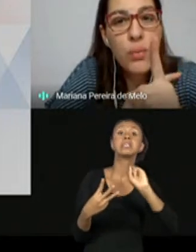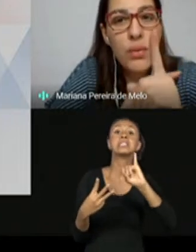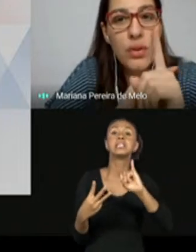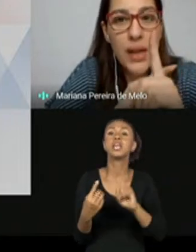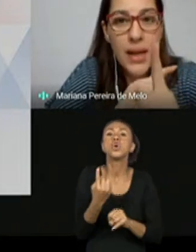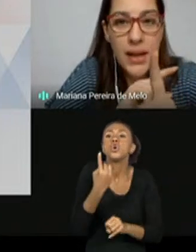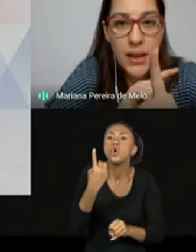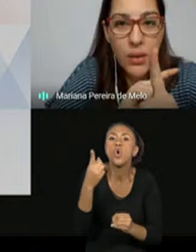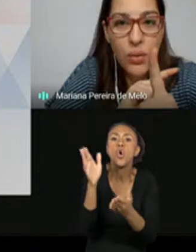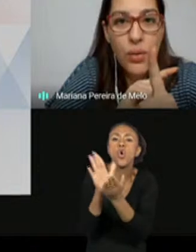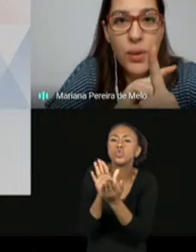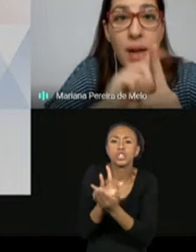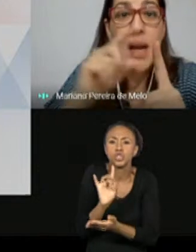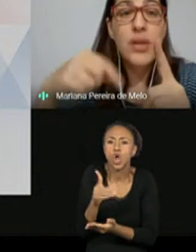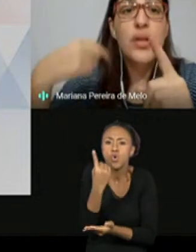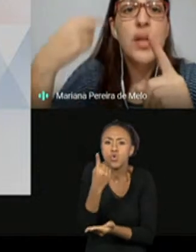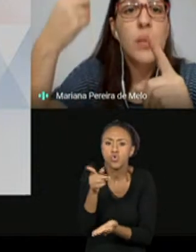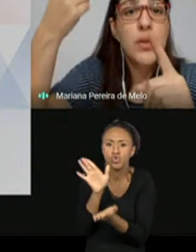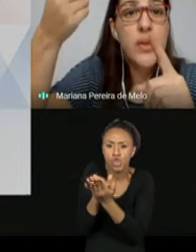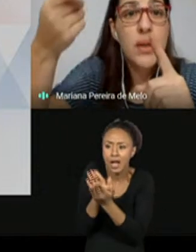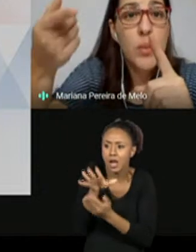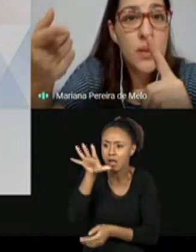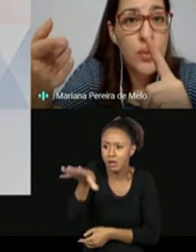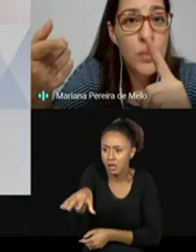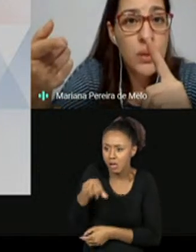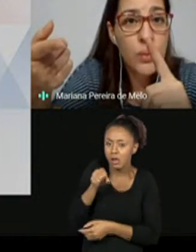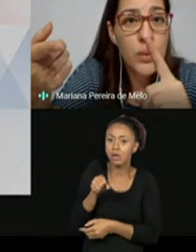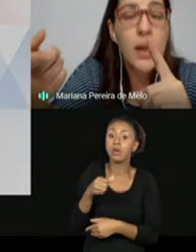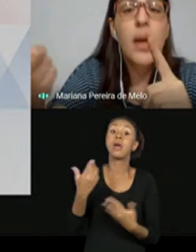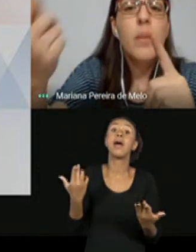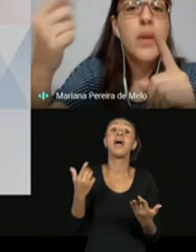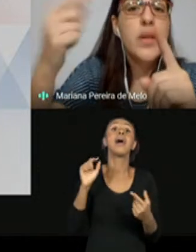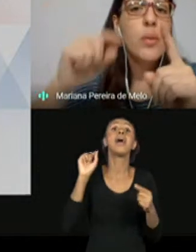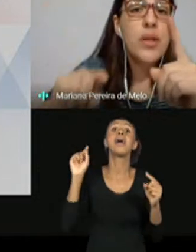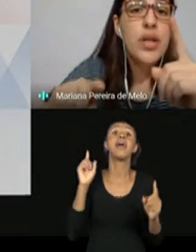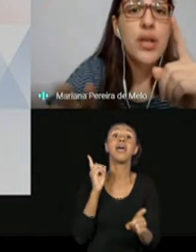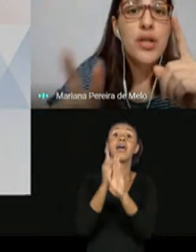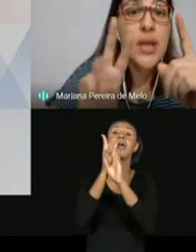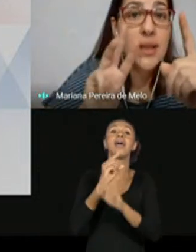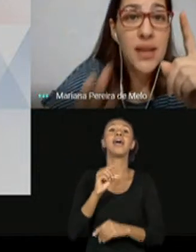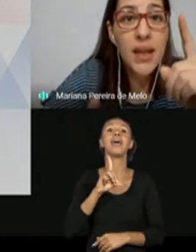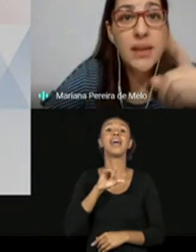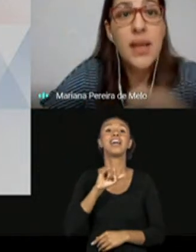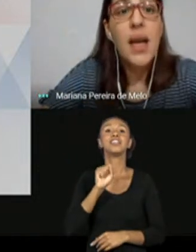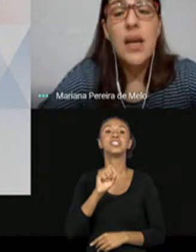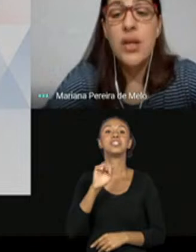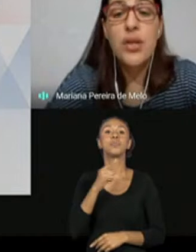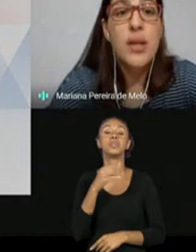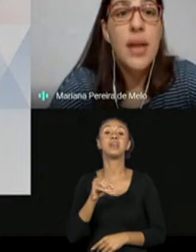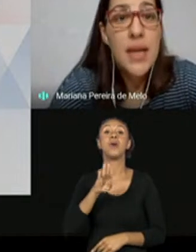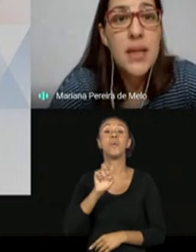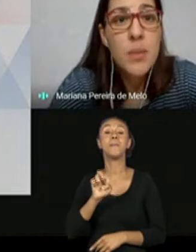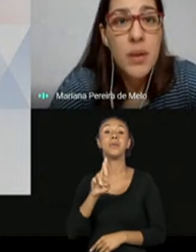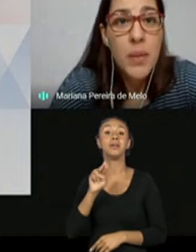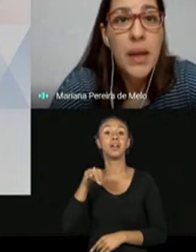1 jacaré da lagoa, a gente tem uma distribuição de Bernoulli. Mas como a gente retira 3,